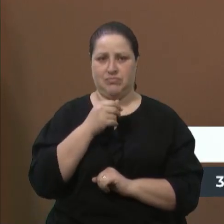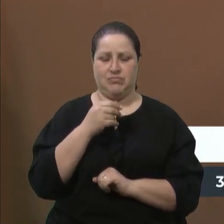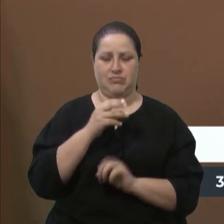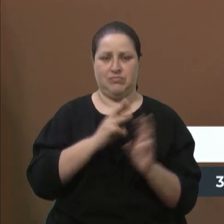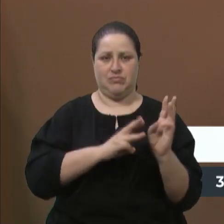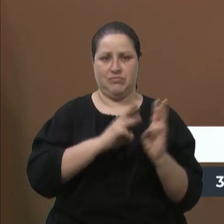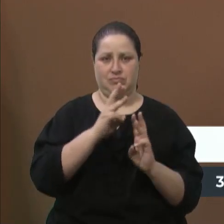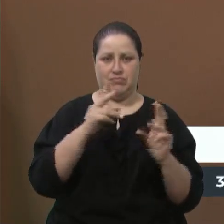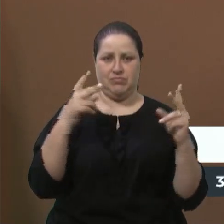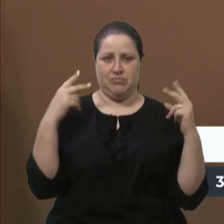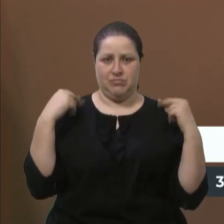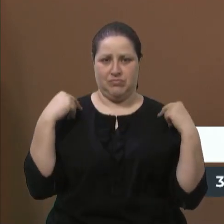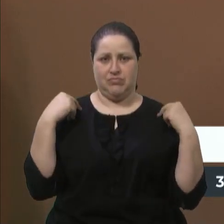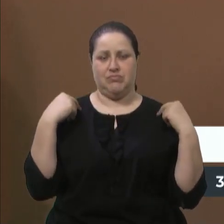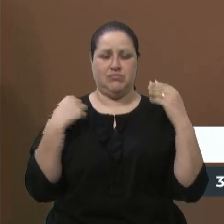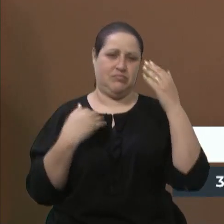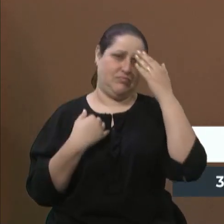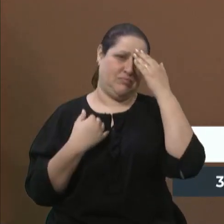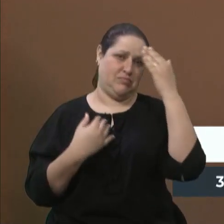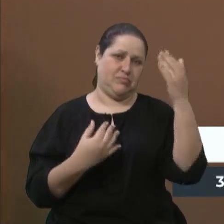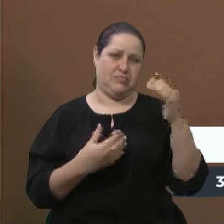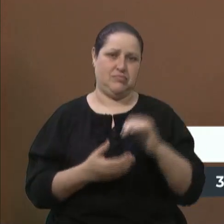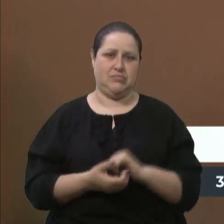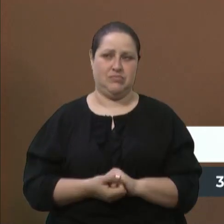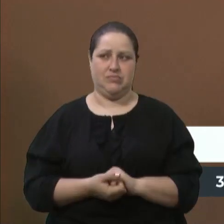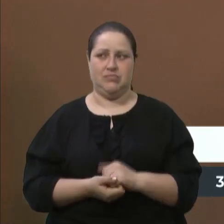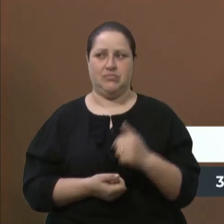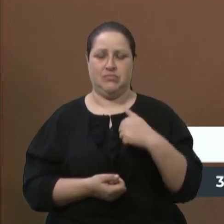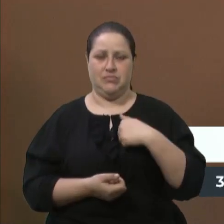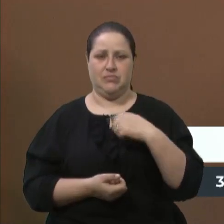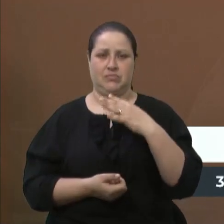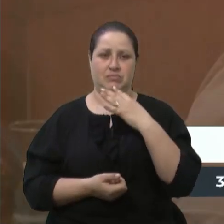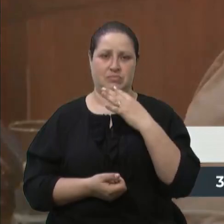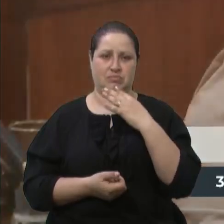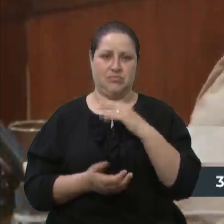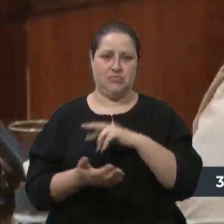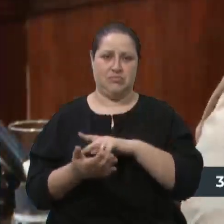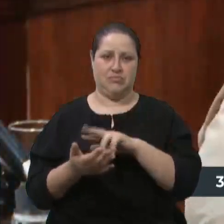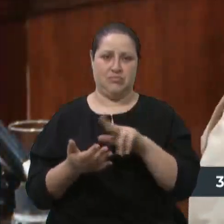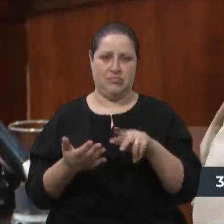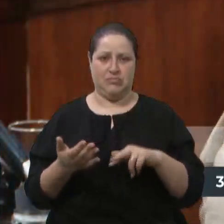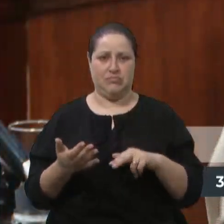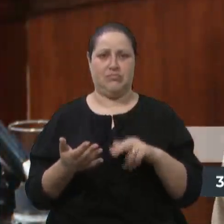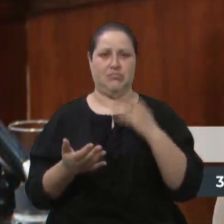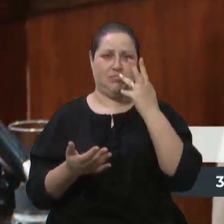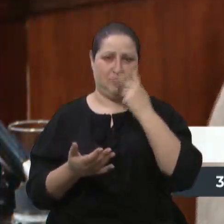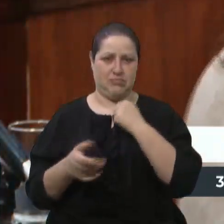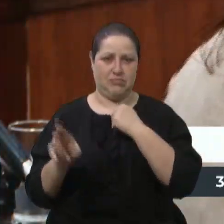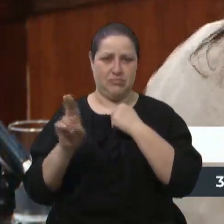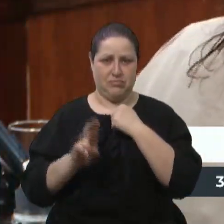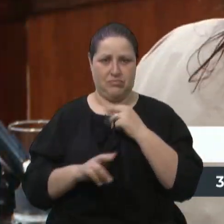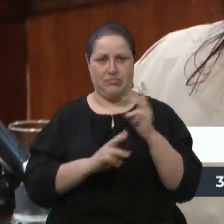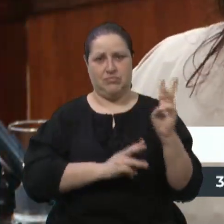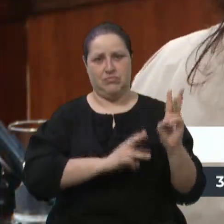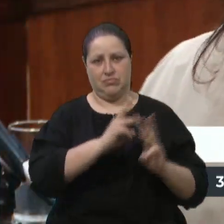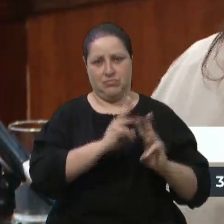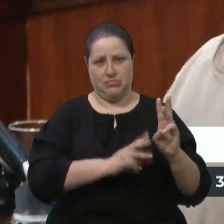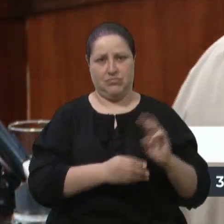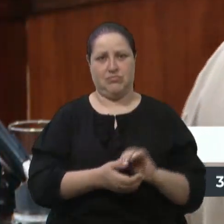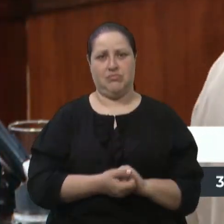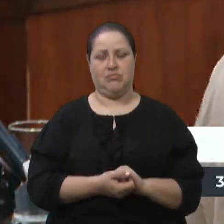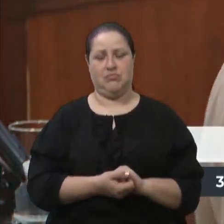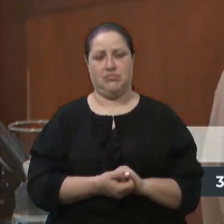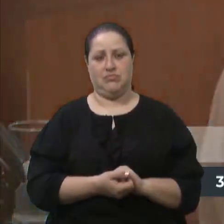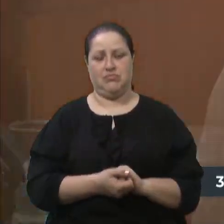obrigado eu conheço várias crianças que são os meios de transporte e o carinho